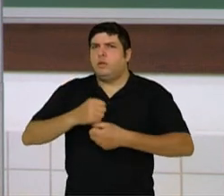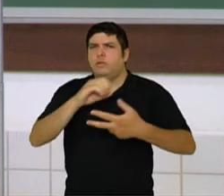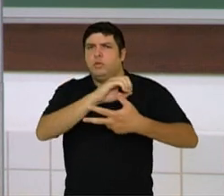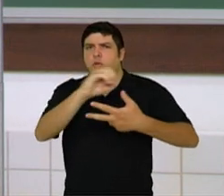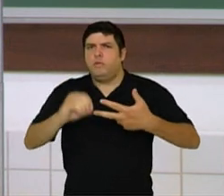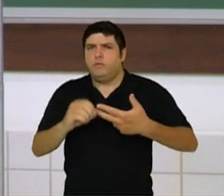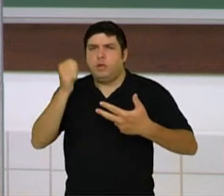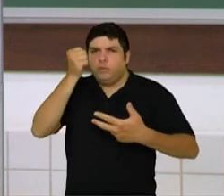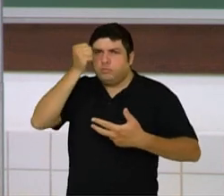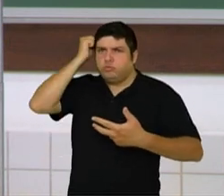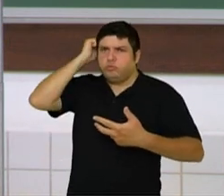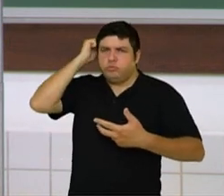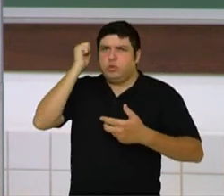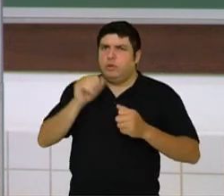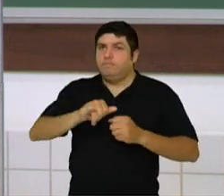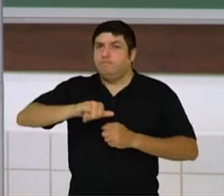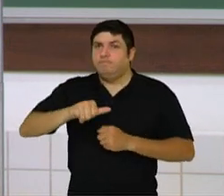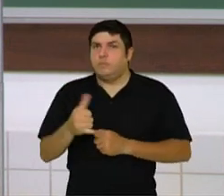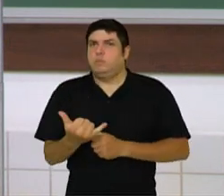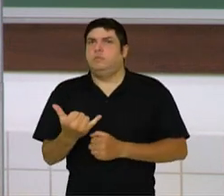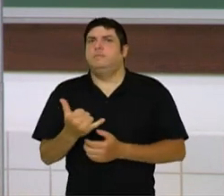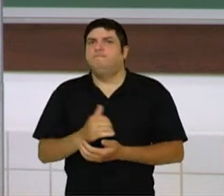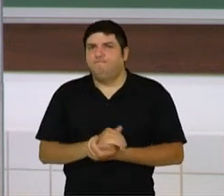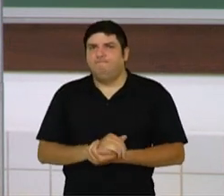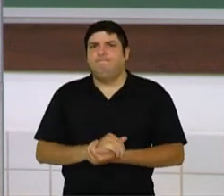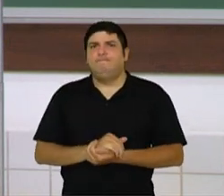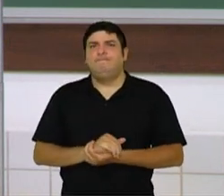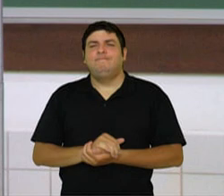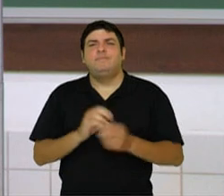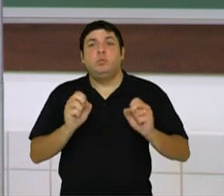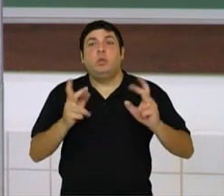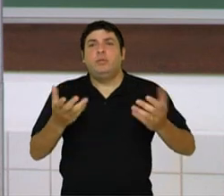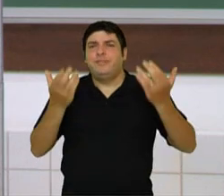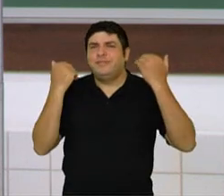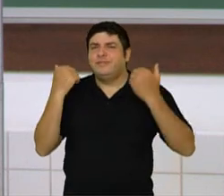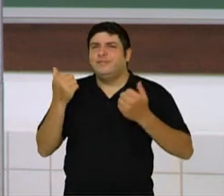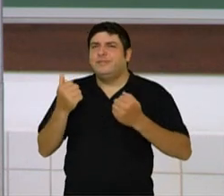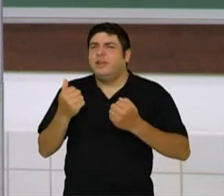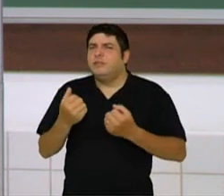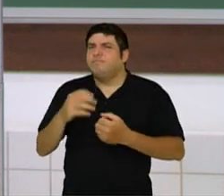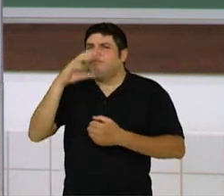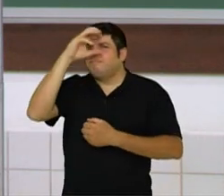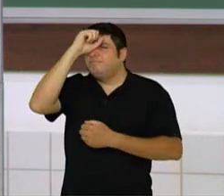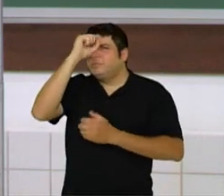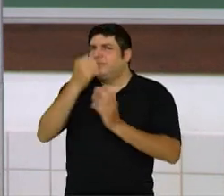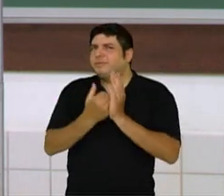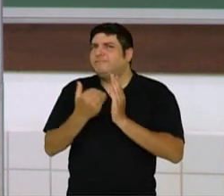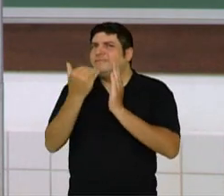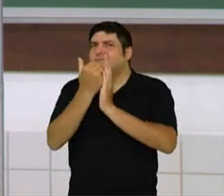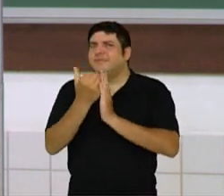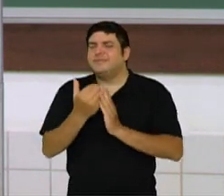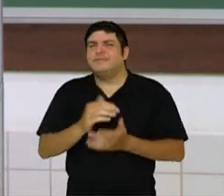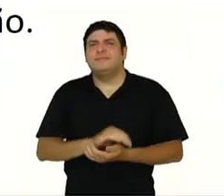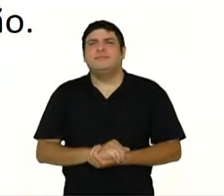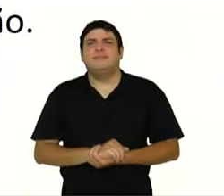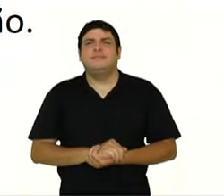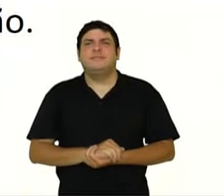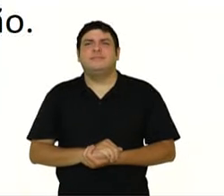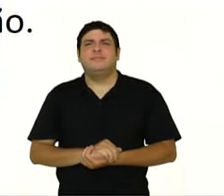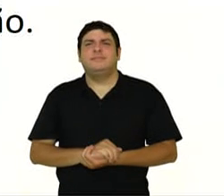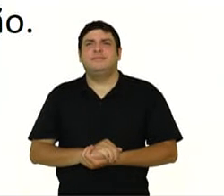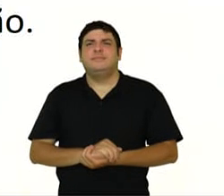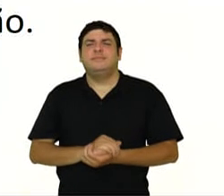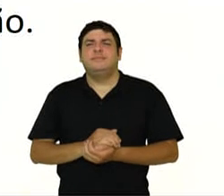vestibular, aproveitar cada momento, hein, pessoal? Vamos lá, então? Vamos trabalhar um pouquinho, vamos ver o que, que a gente vai aprender hoje?